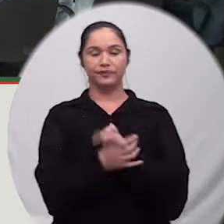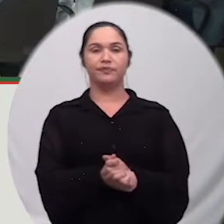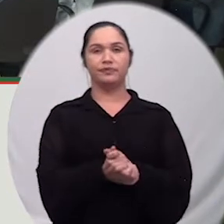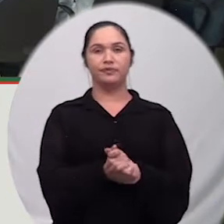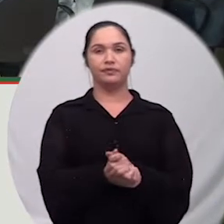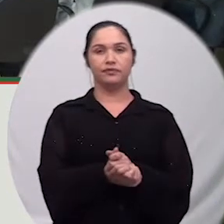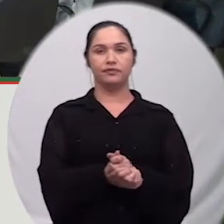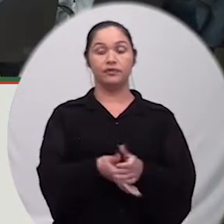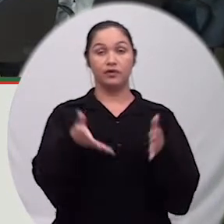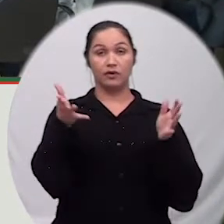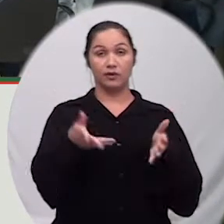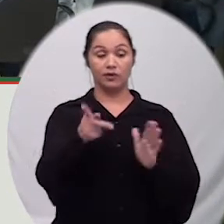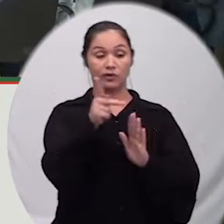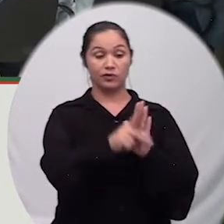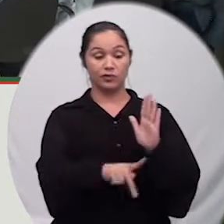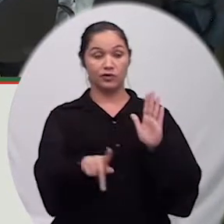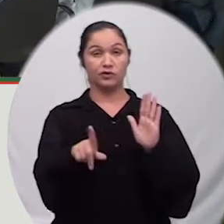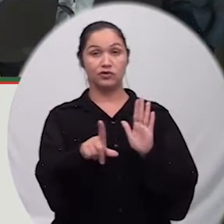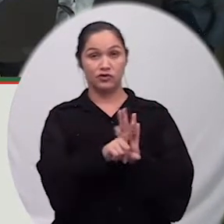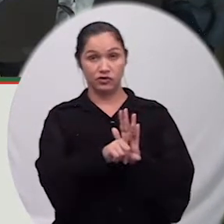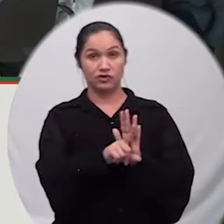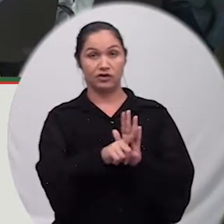um projeto que está na pauta do dia.